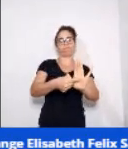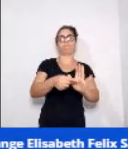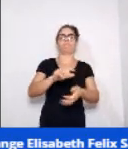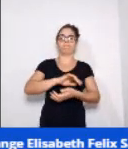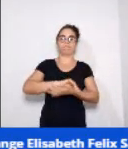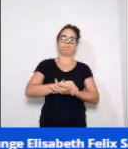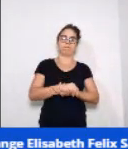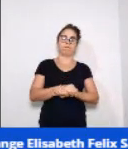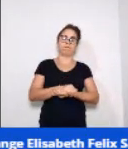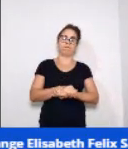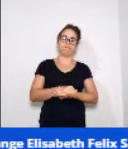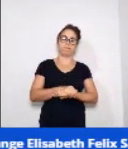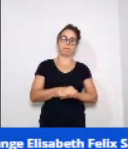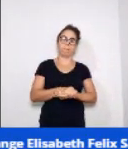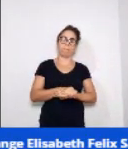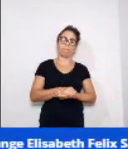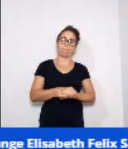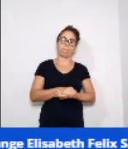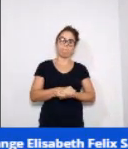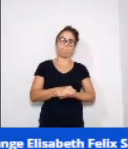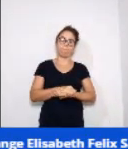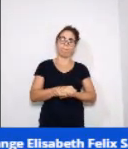passar.